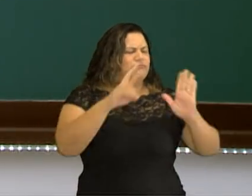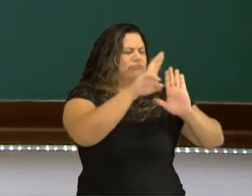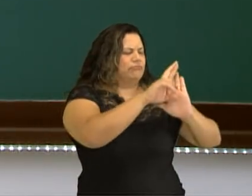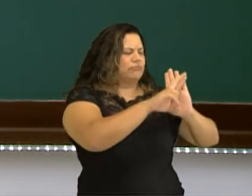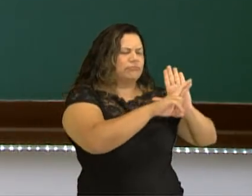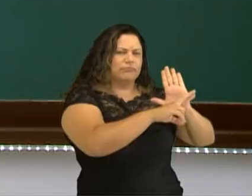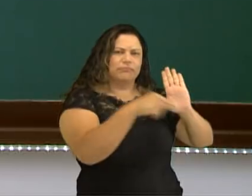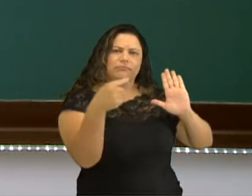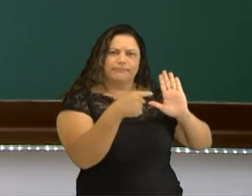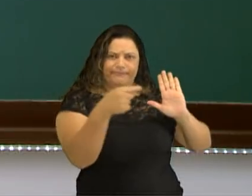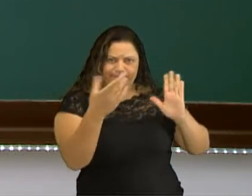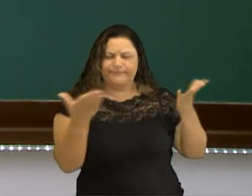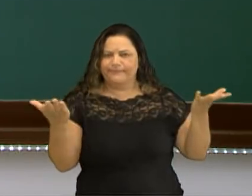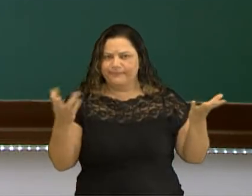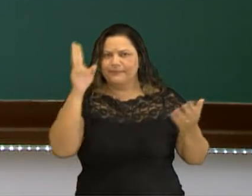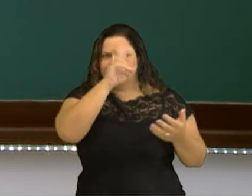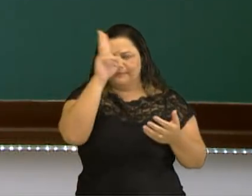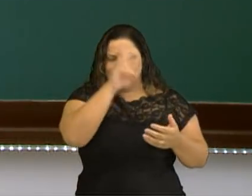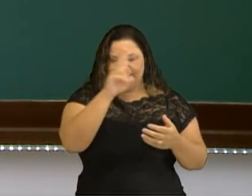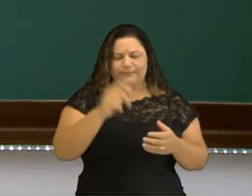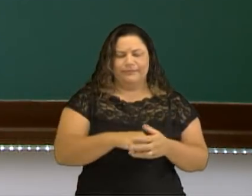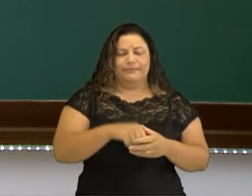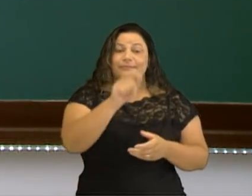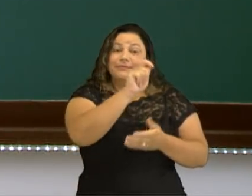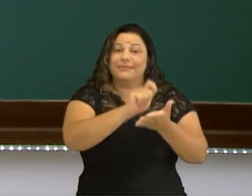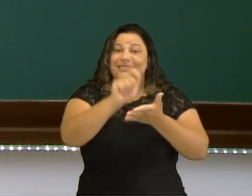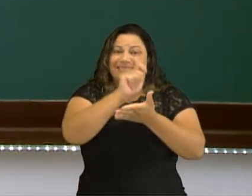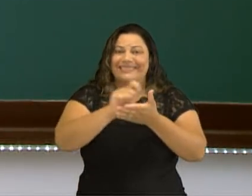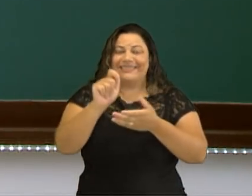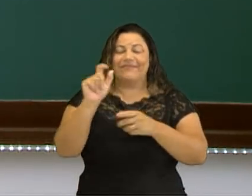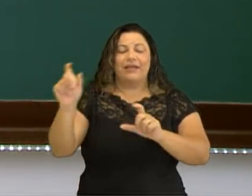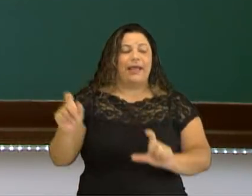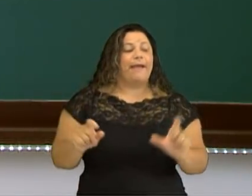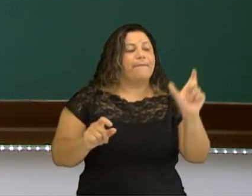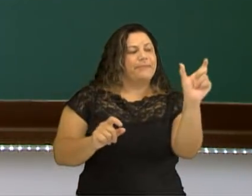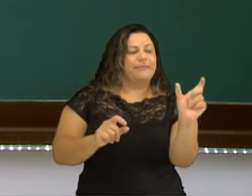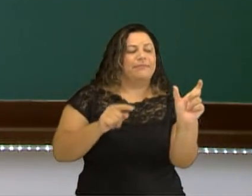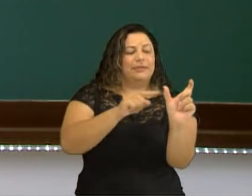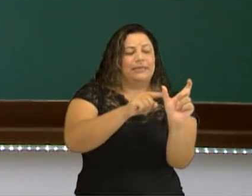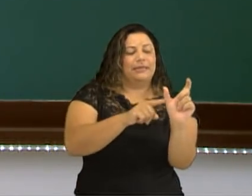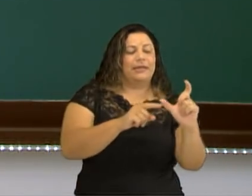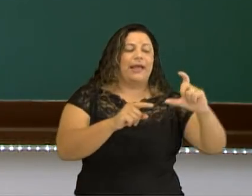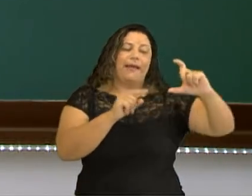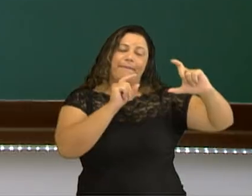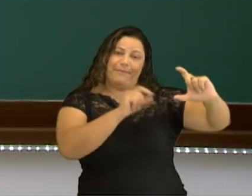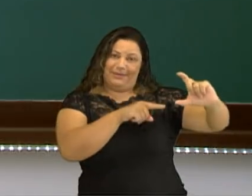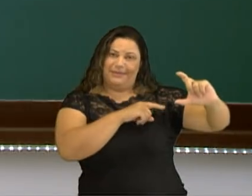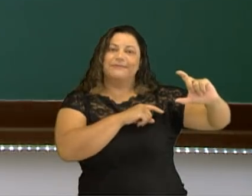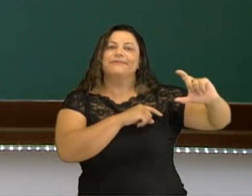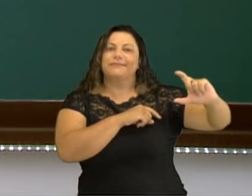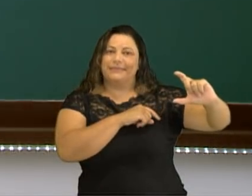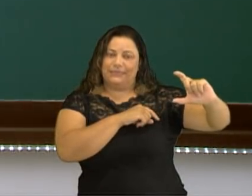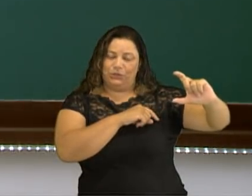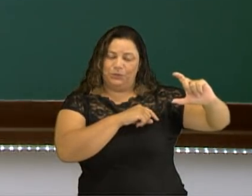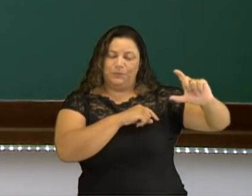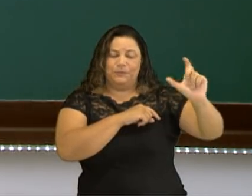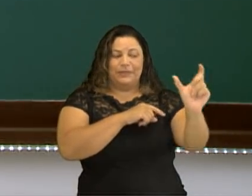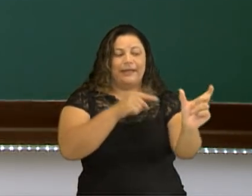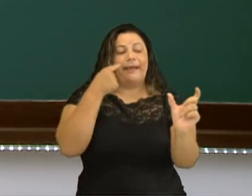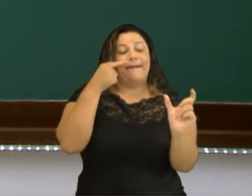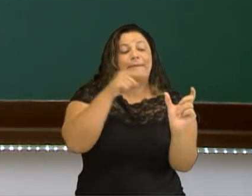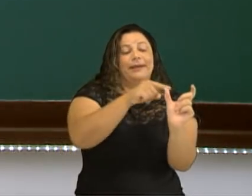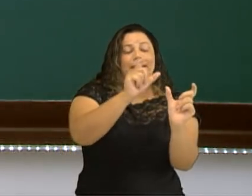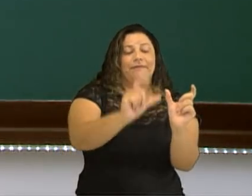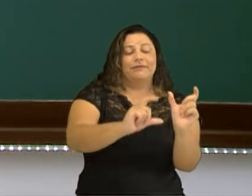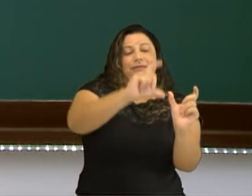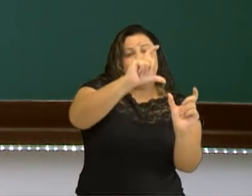falei para você quando a gente tem que escrever o nome? A primeira palavra, que é o gênero, sempre em letra maiúscula. Então aqui, no